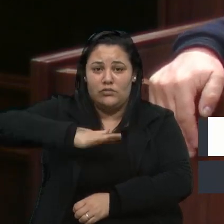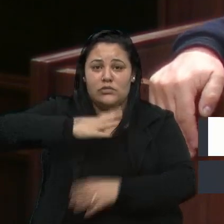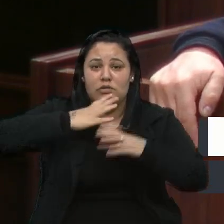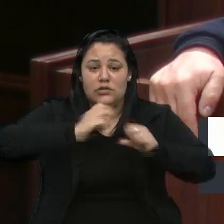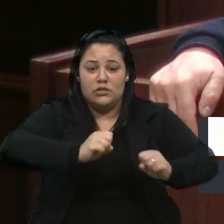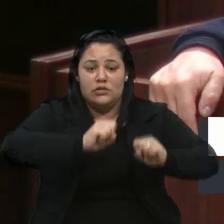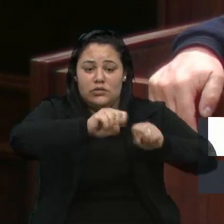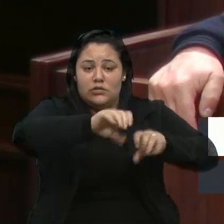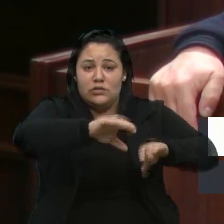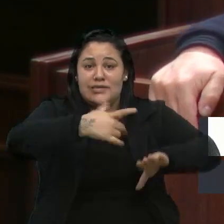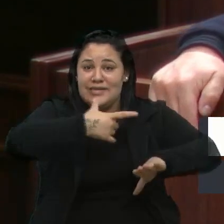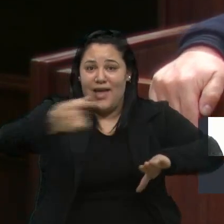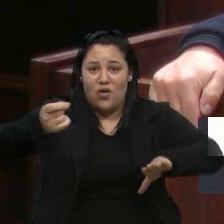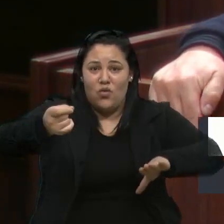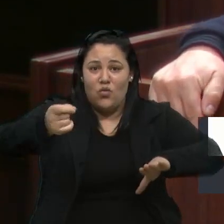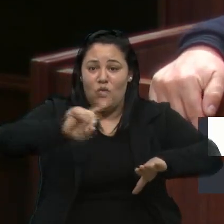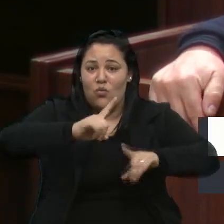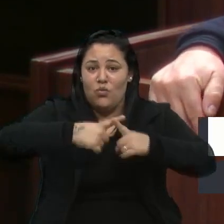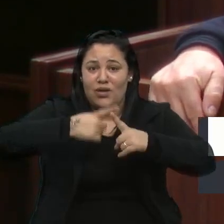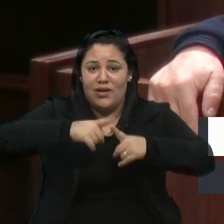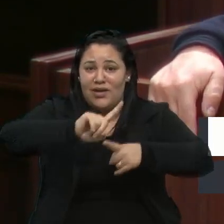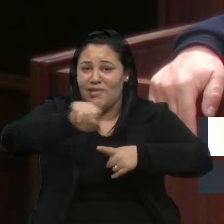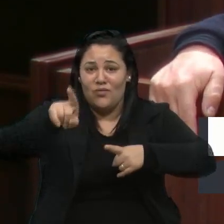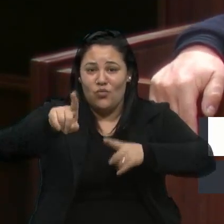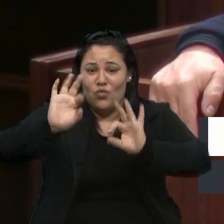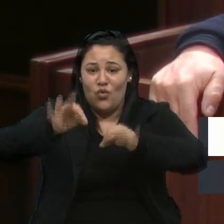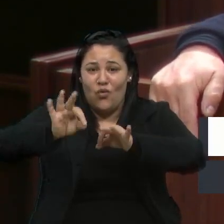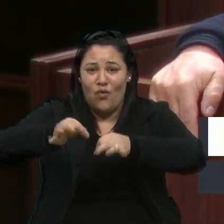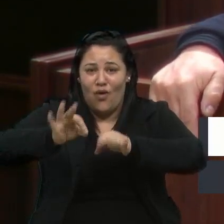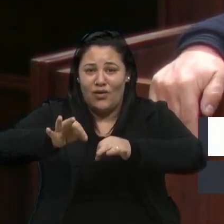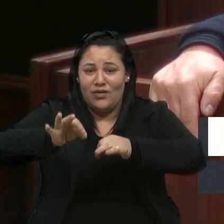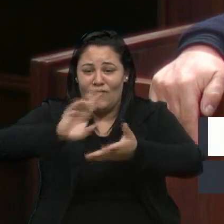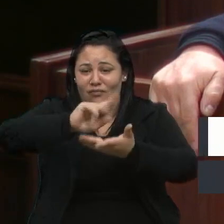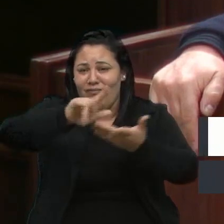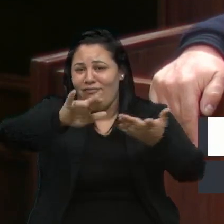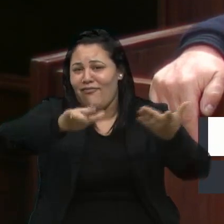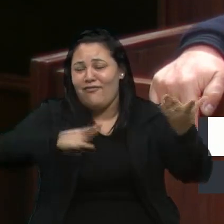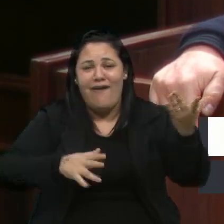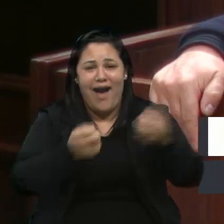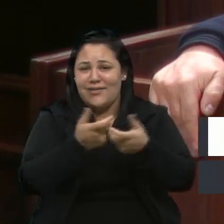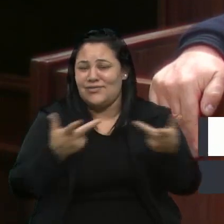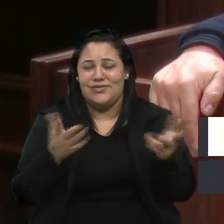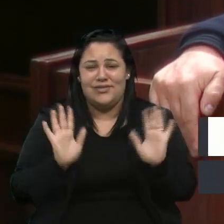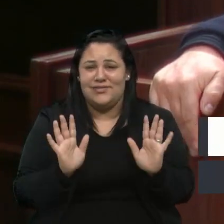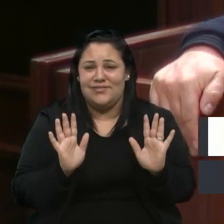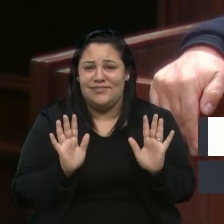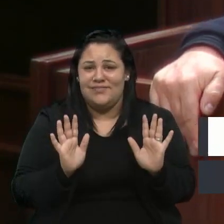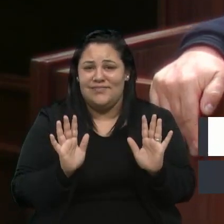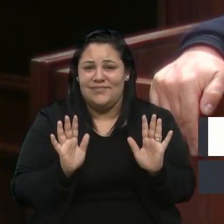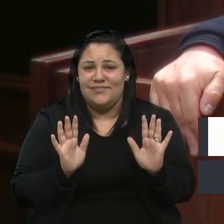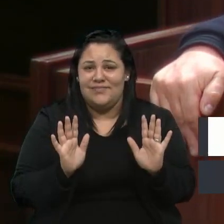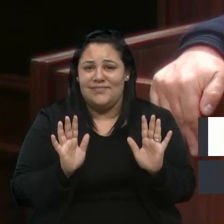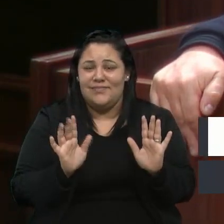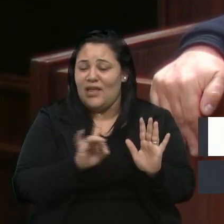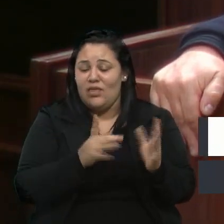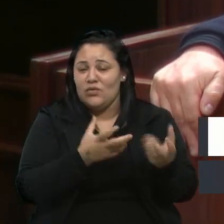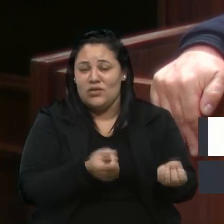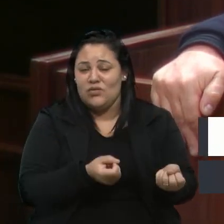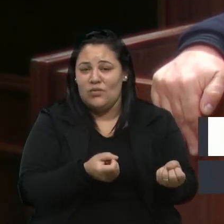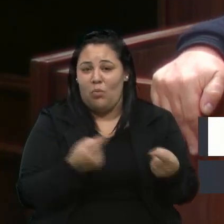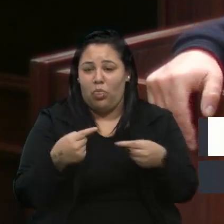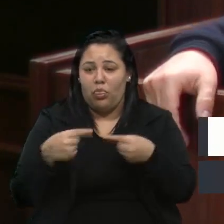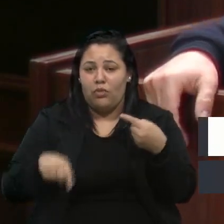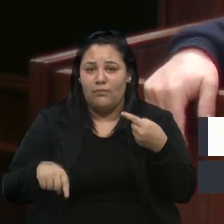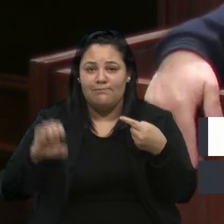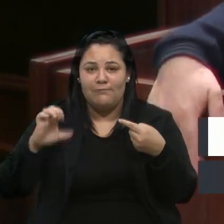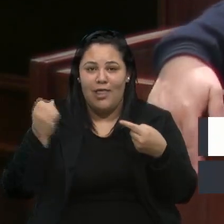não concordar por uma série de fatores, por várias questões que não concordou com o governador Eduardo Leite.